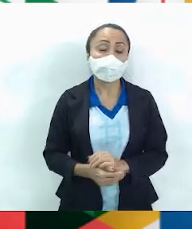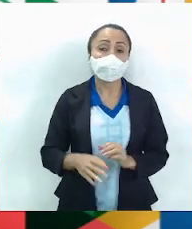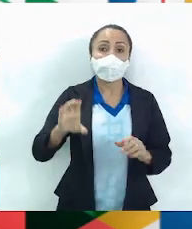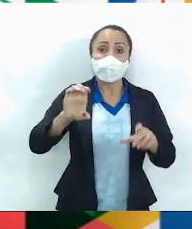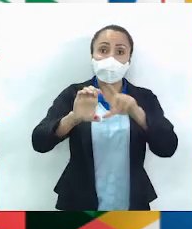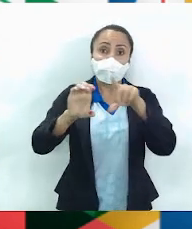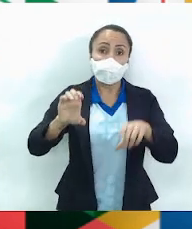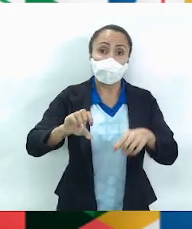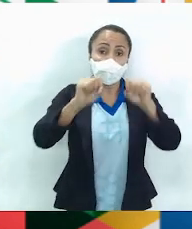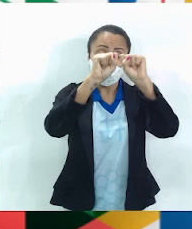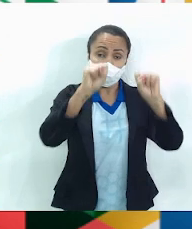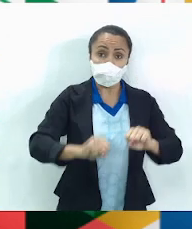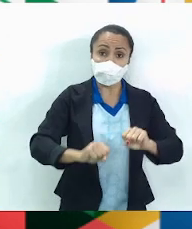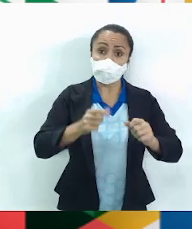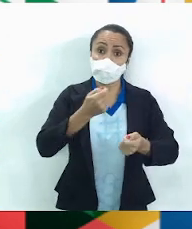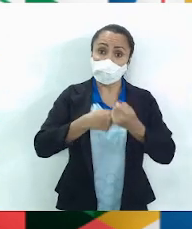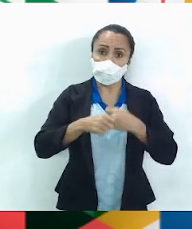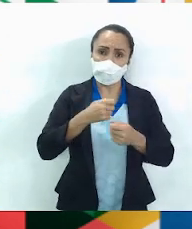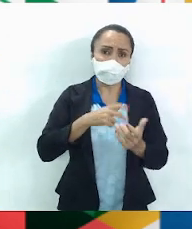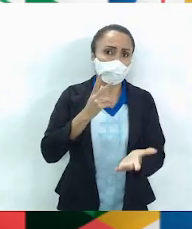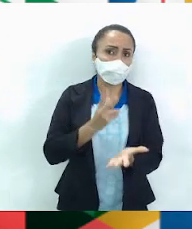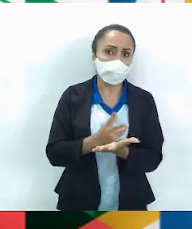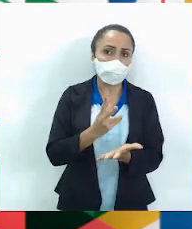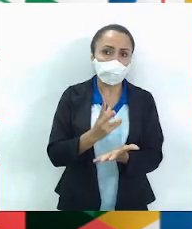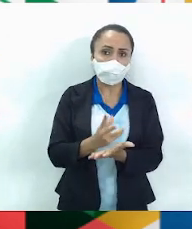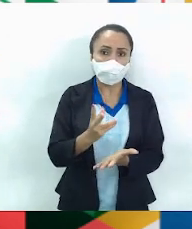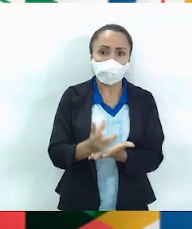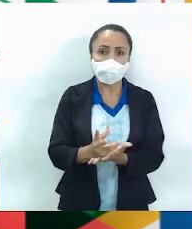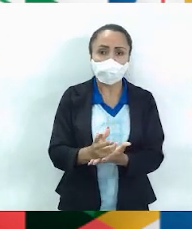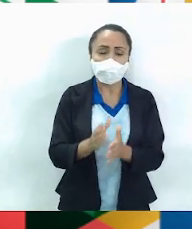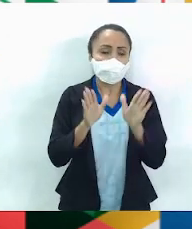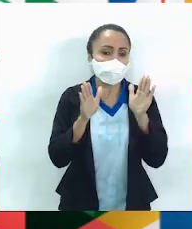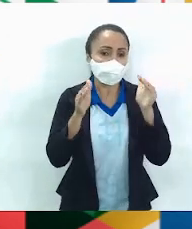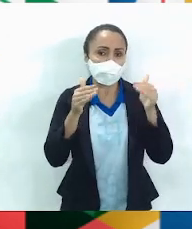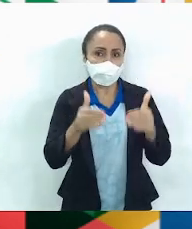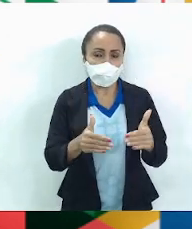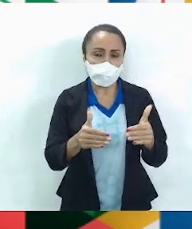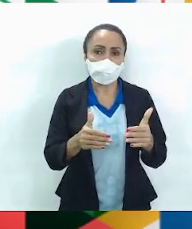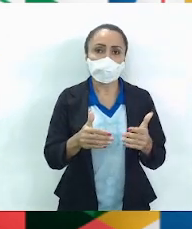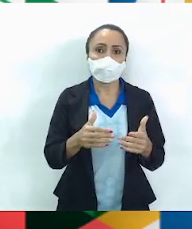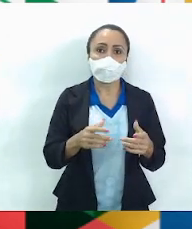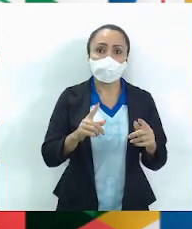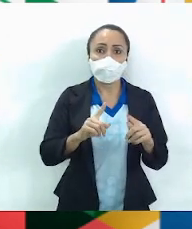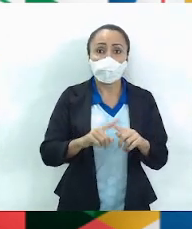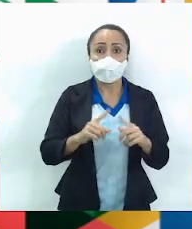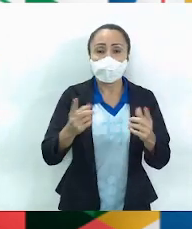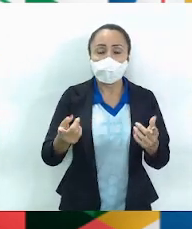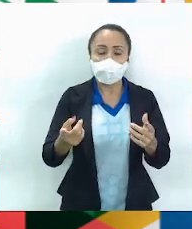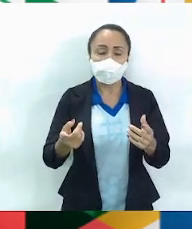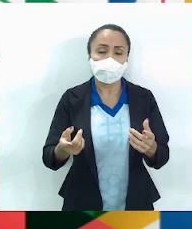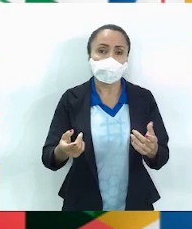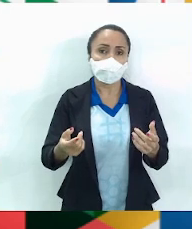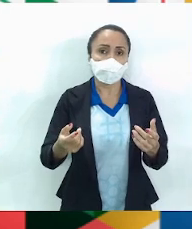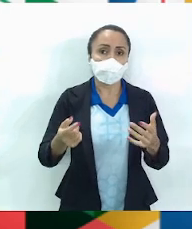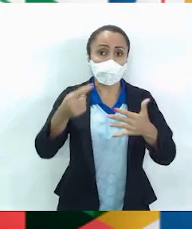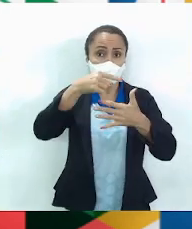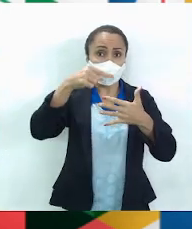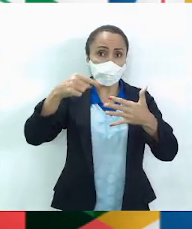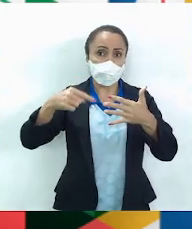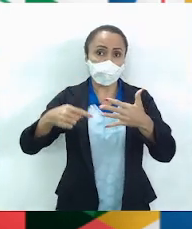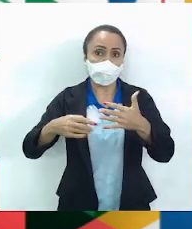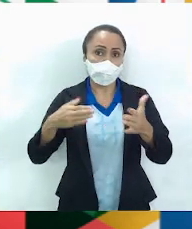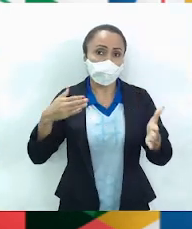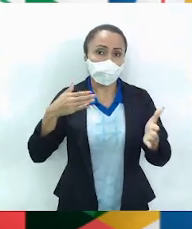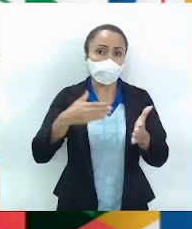O sistema econômico continua planificado e centralizado, embora este último aspecto tenda a